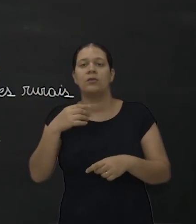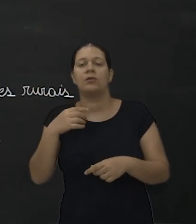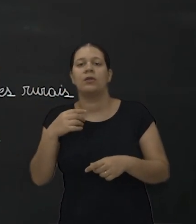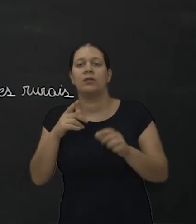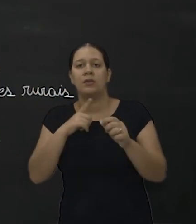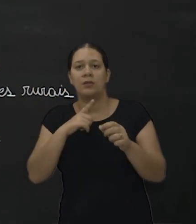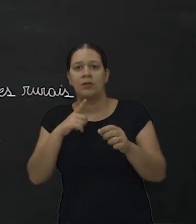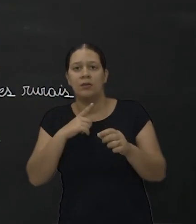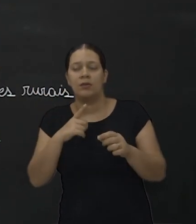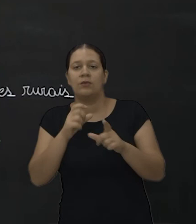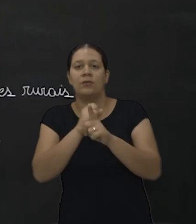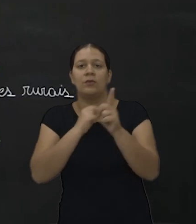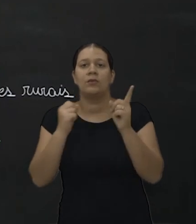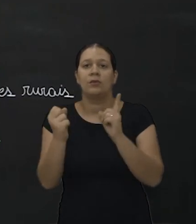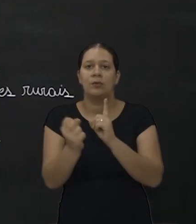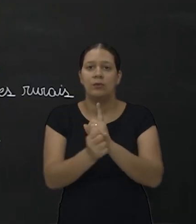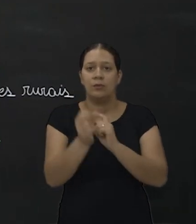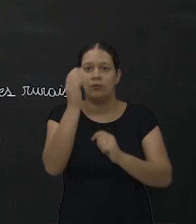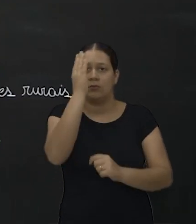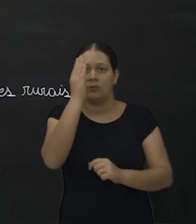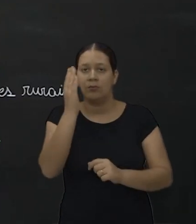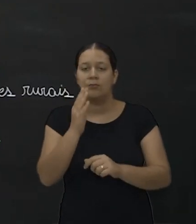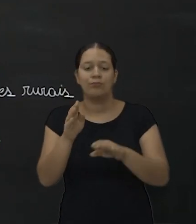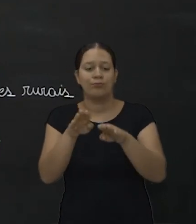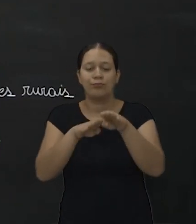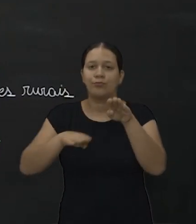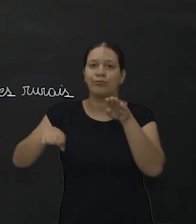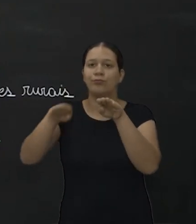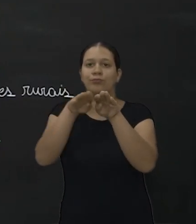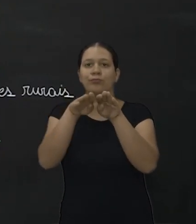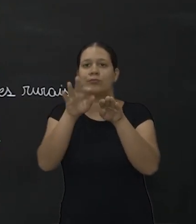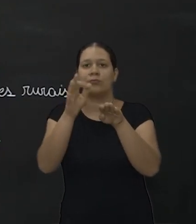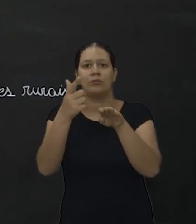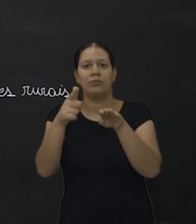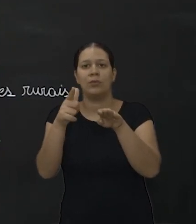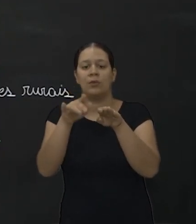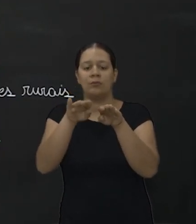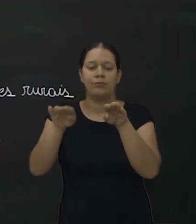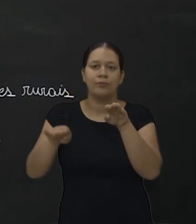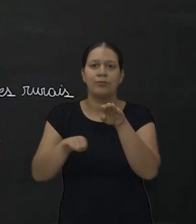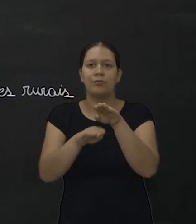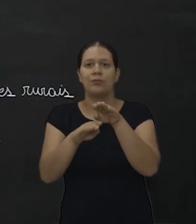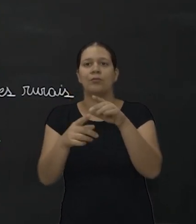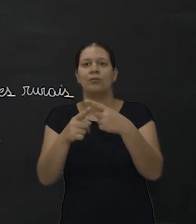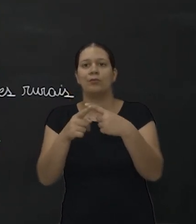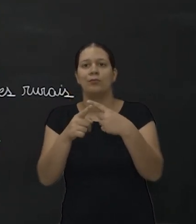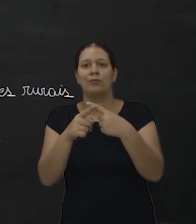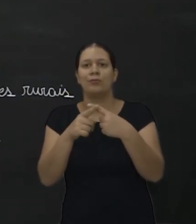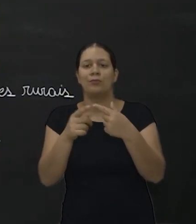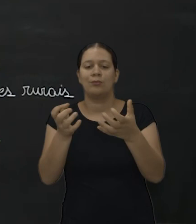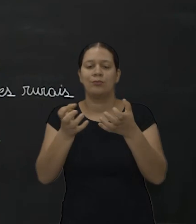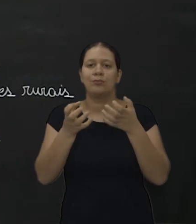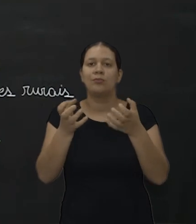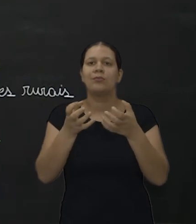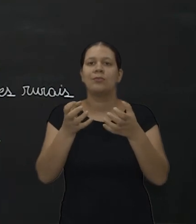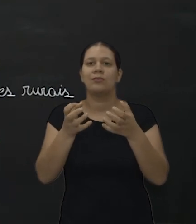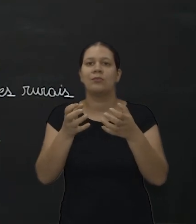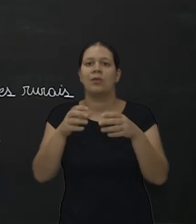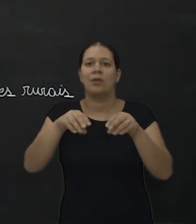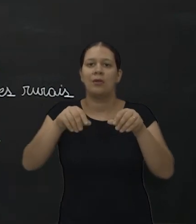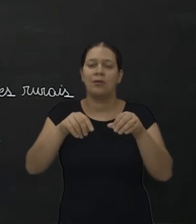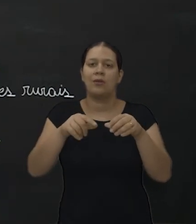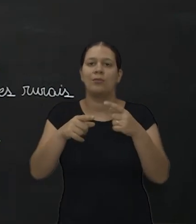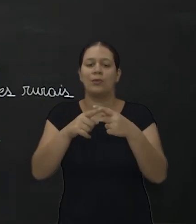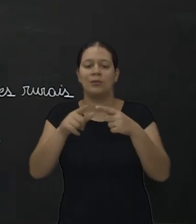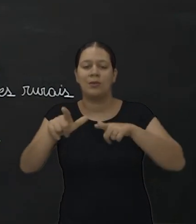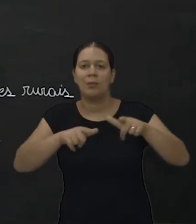Brasil uma sociedade extremamente desigual, marcada pela concentração de terra e pela mão de obra escrava. Para